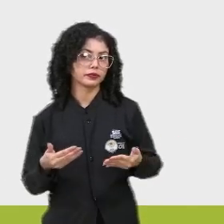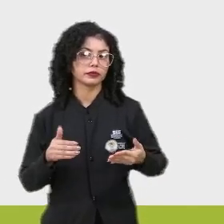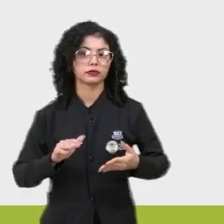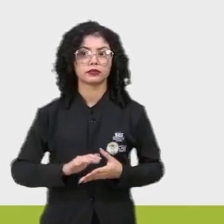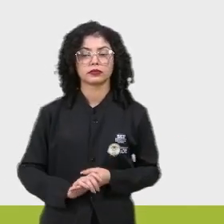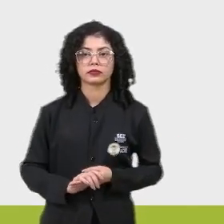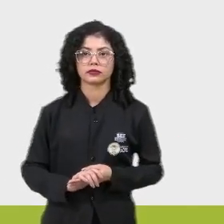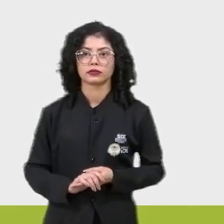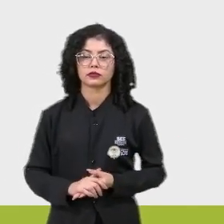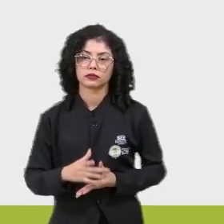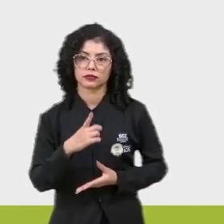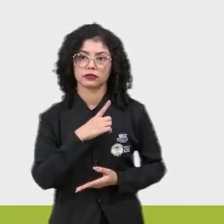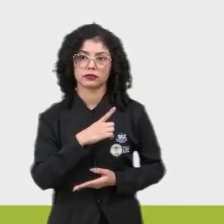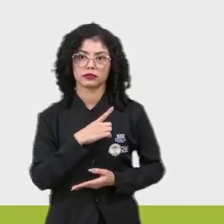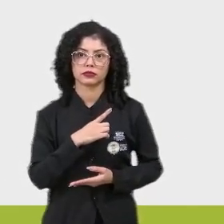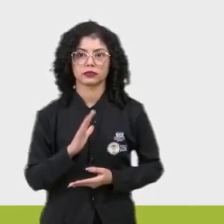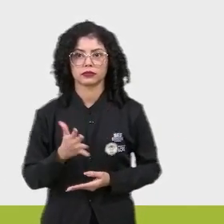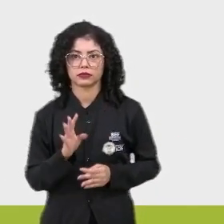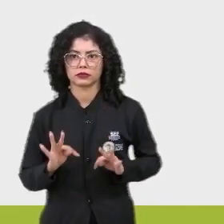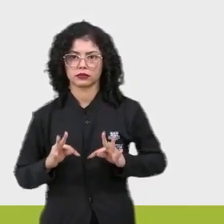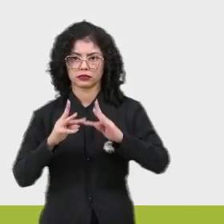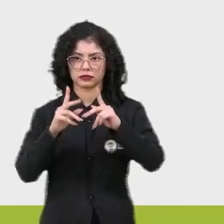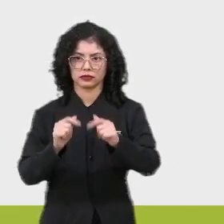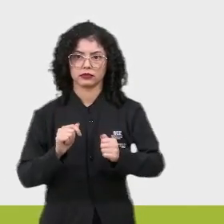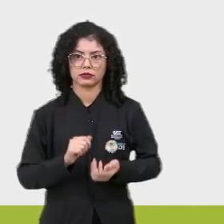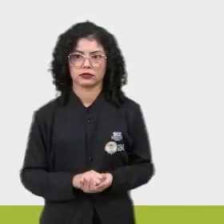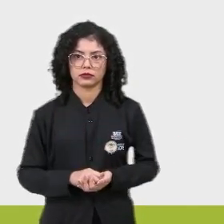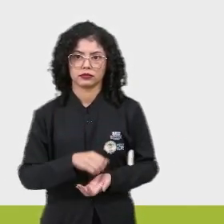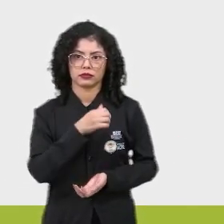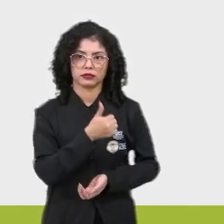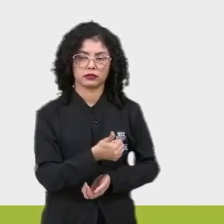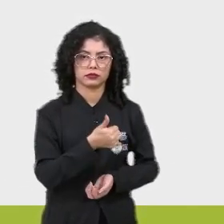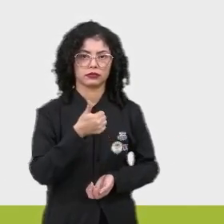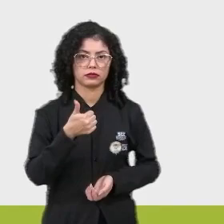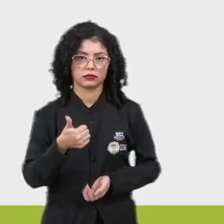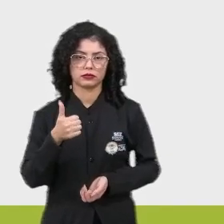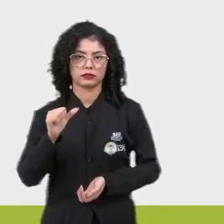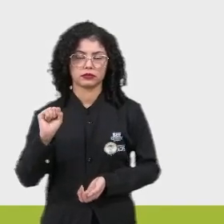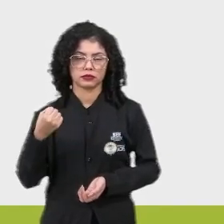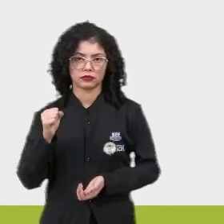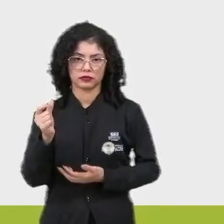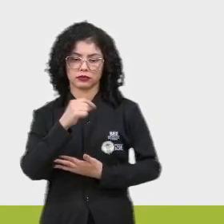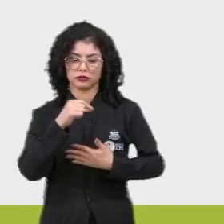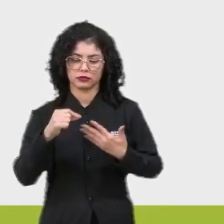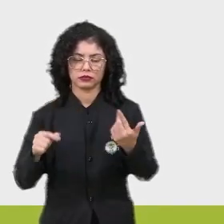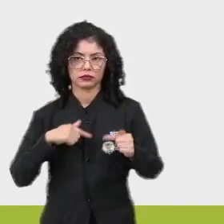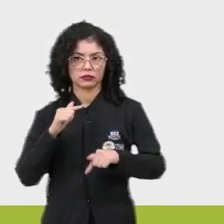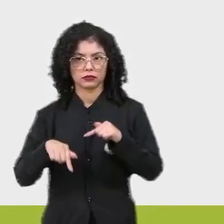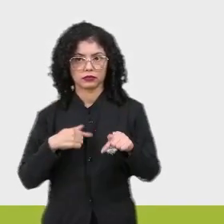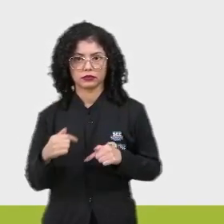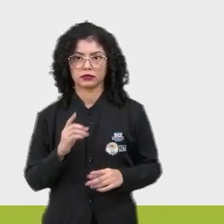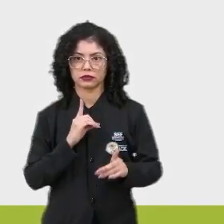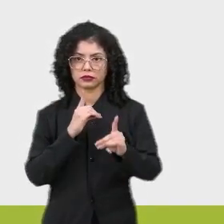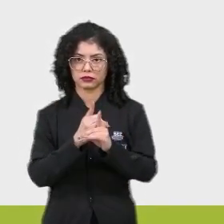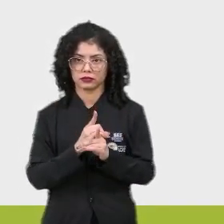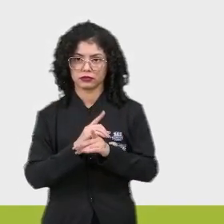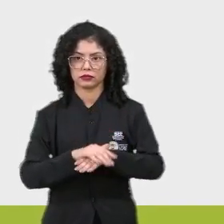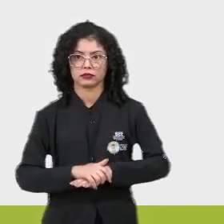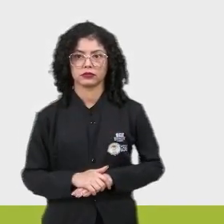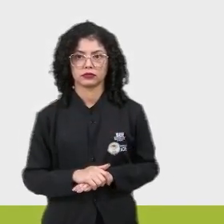Atualmente, temos aí um total de 118 elementos químicos